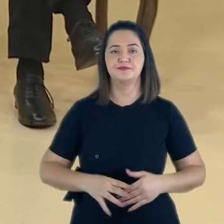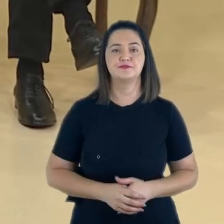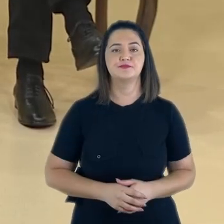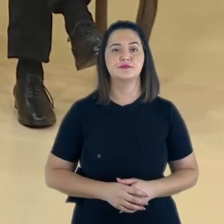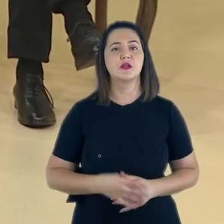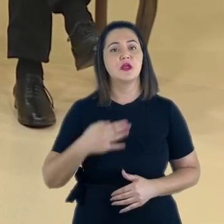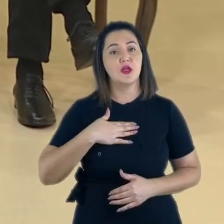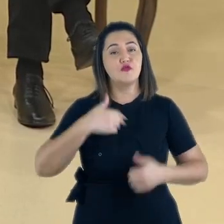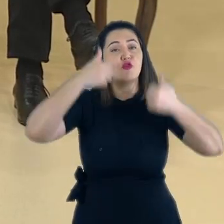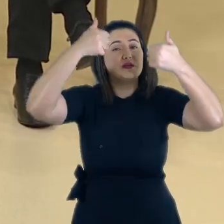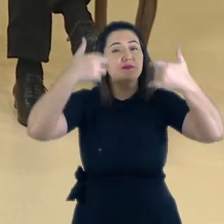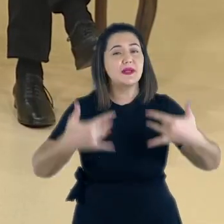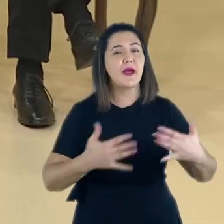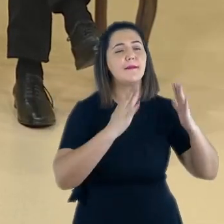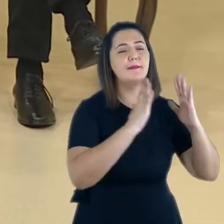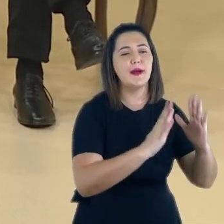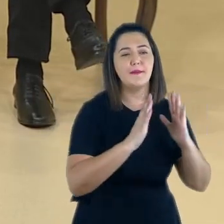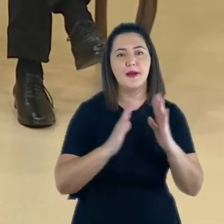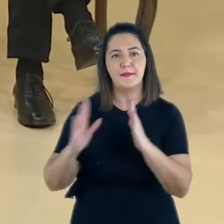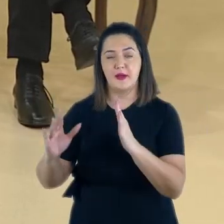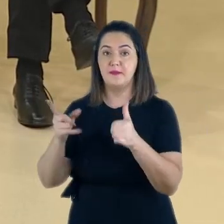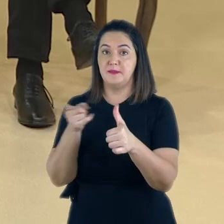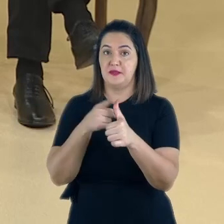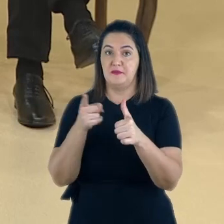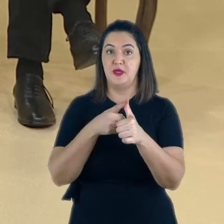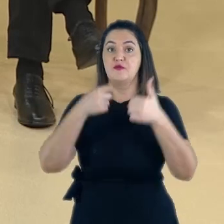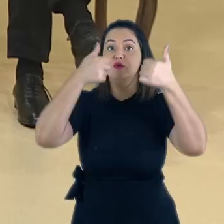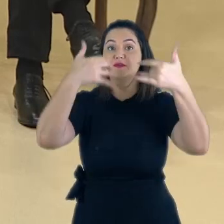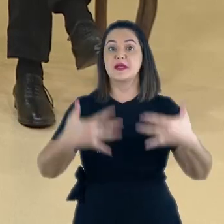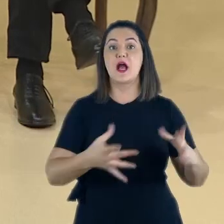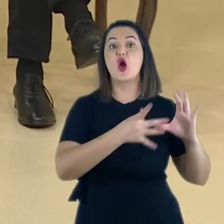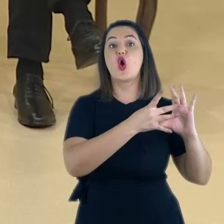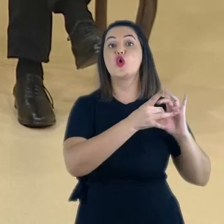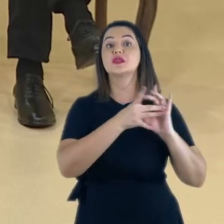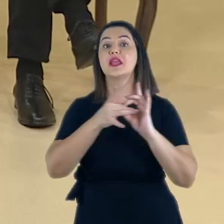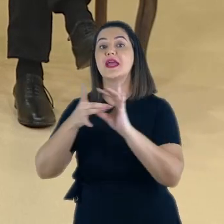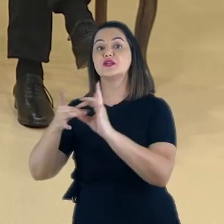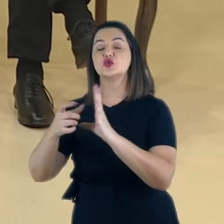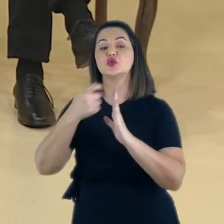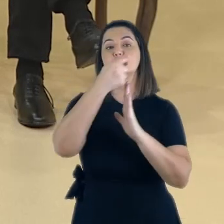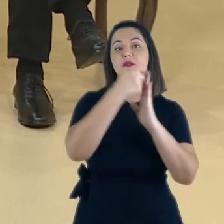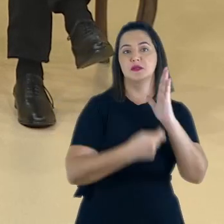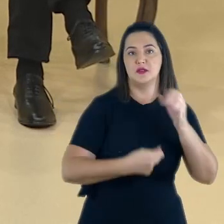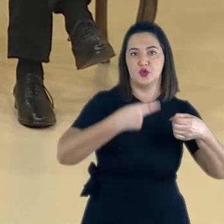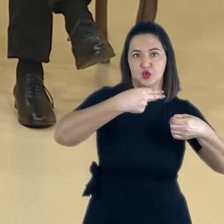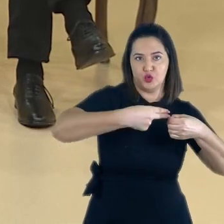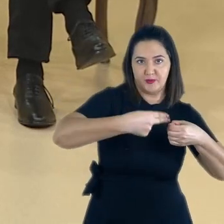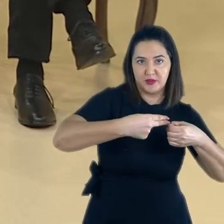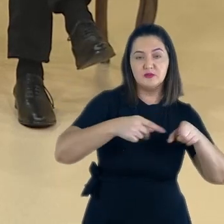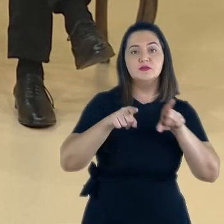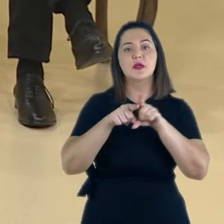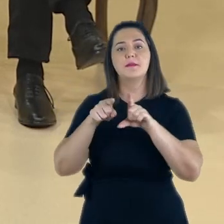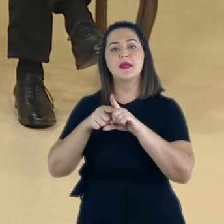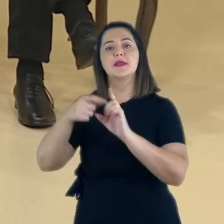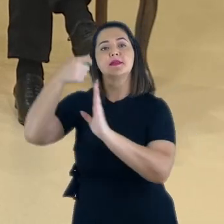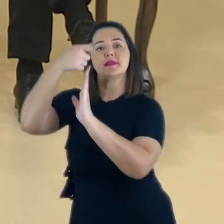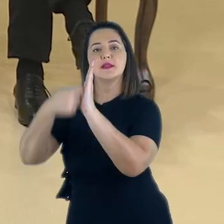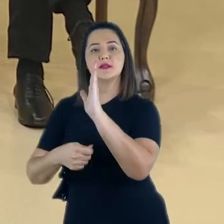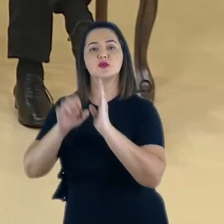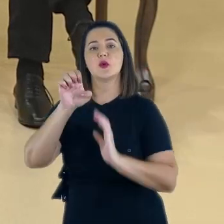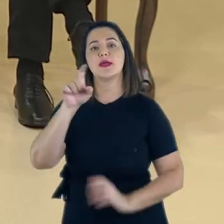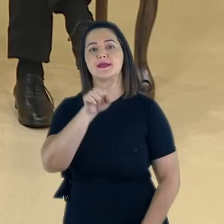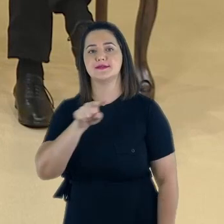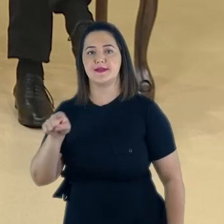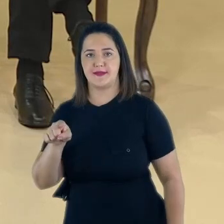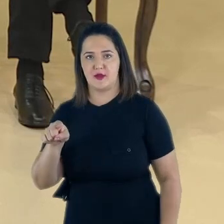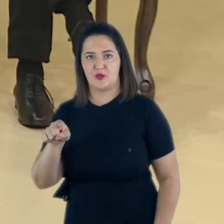então. Primeiramente, eu vou falar do contexto das passagens que eu citei de Números e de Ezequiel. Depois, eu vou mostrar outros